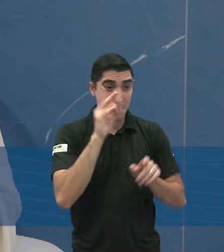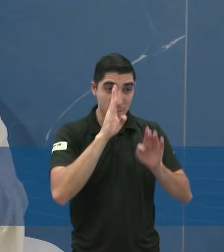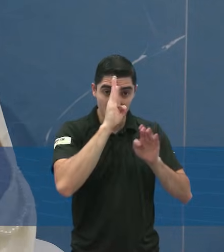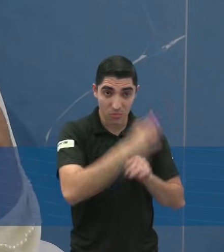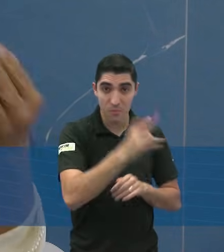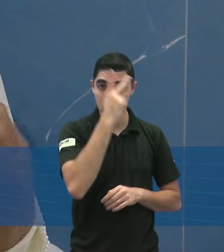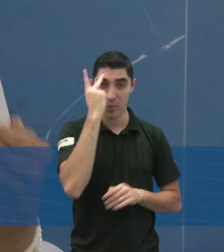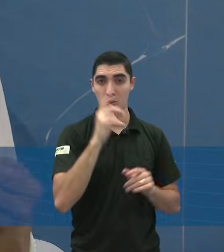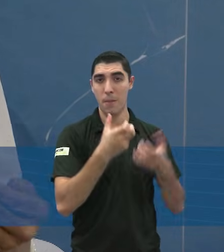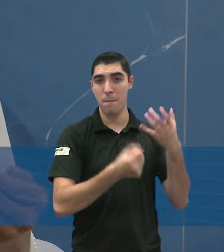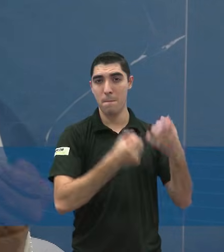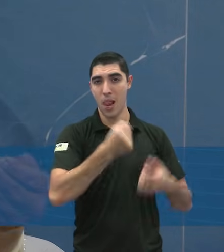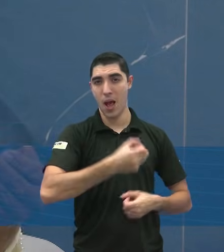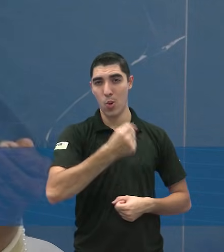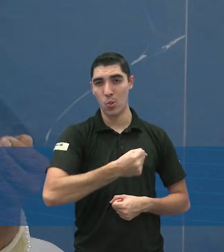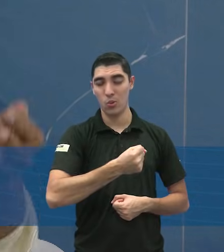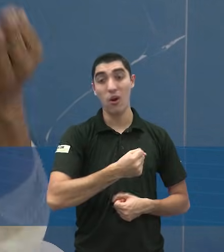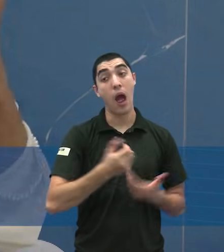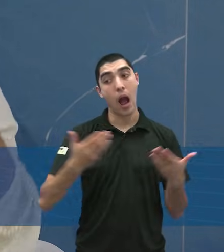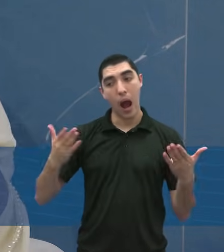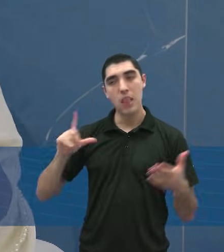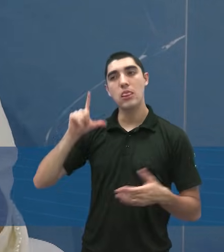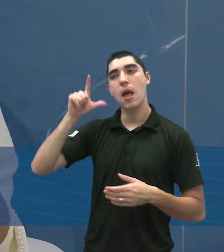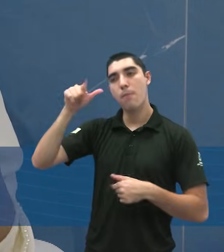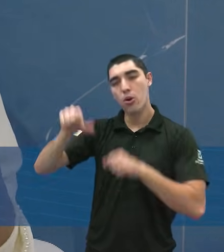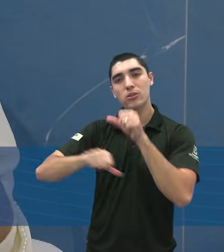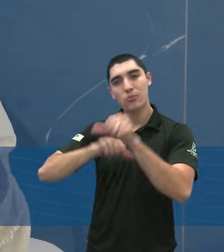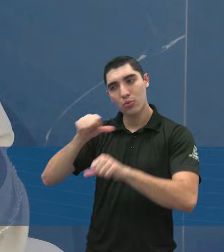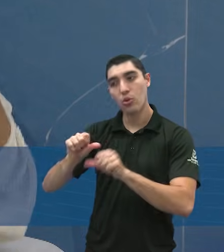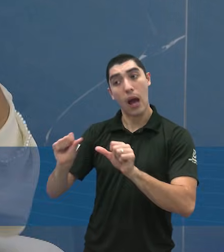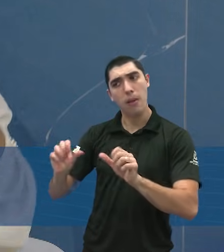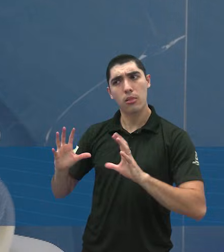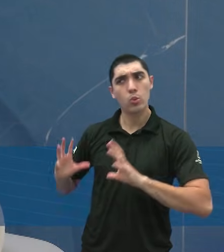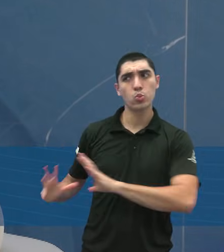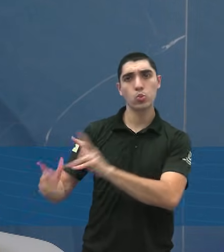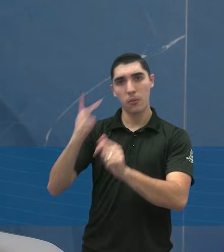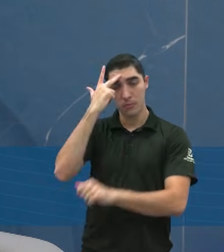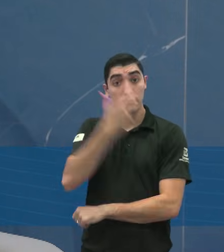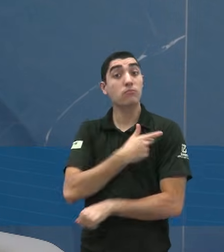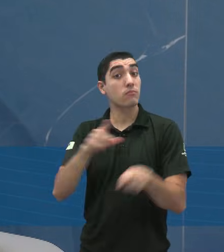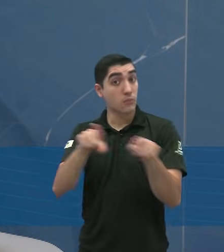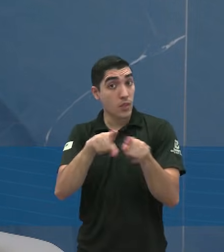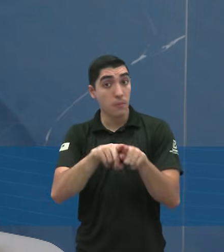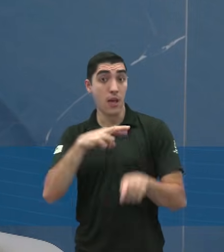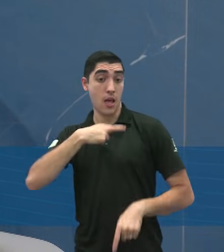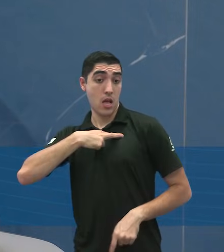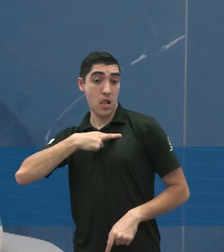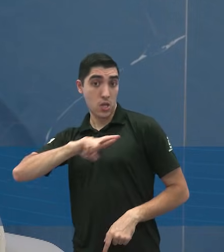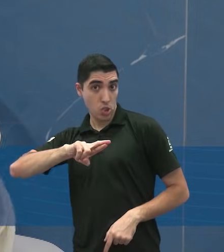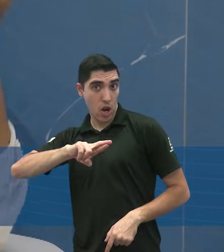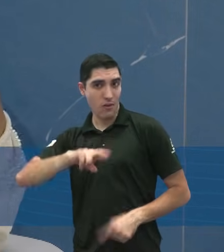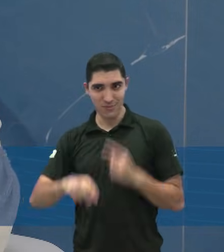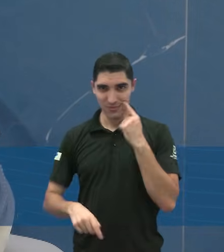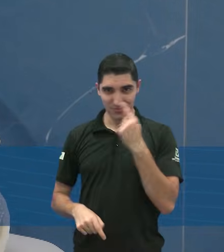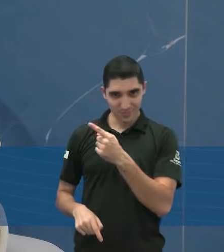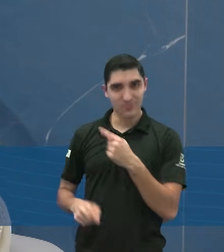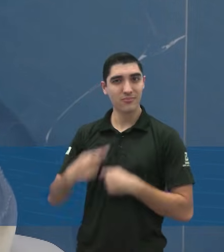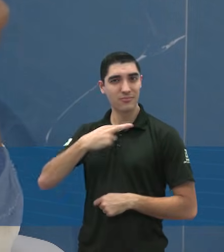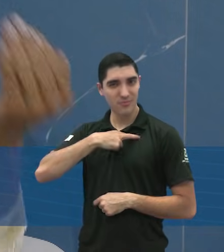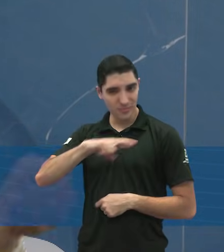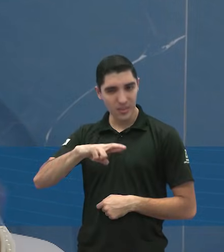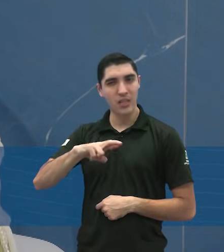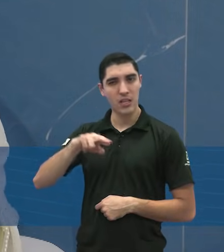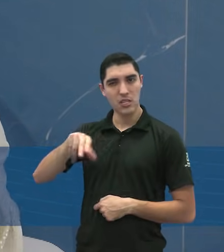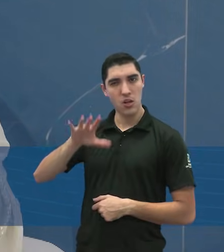E depois pensado para os outros, né? Agora não, né? Mesmo em questão da religião, né? Que também está lá, as religiões